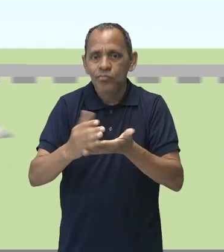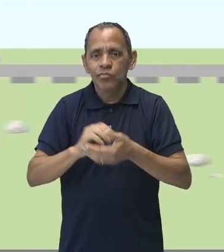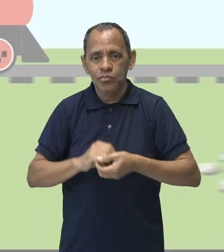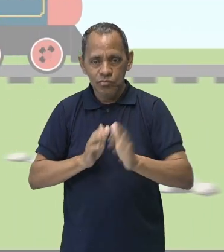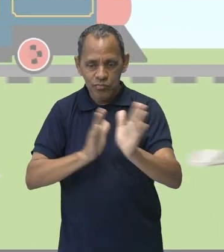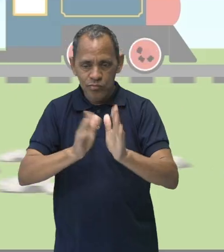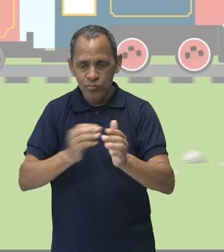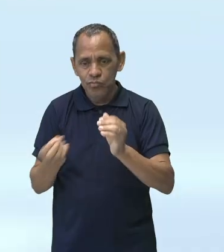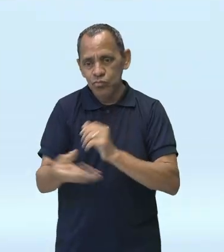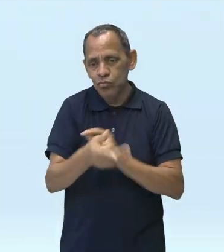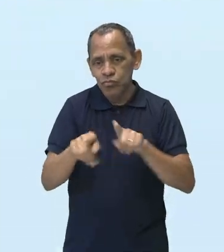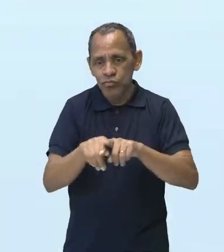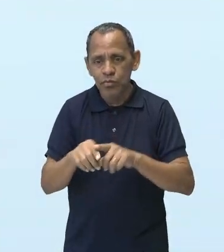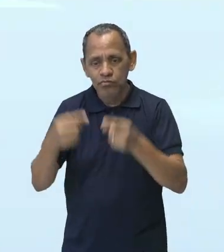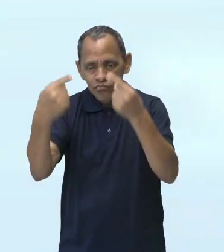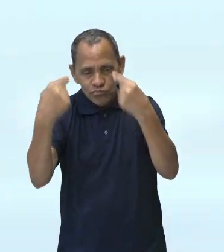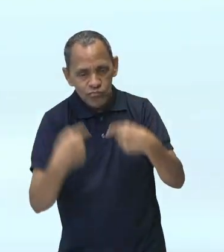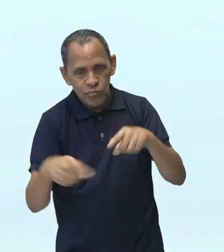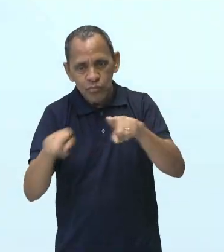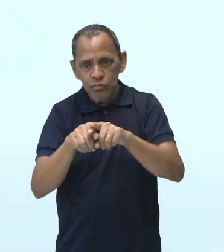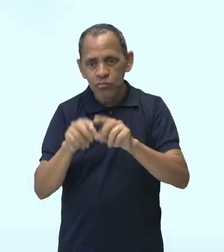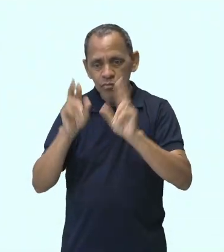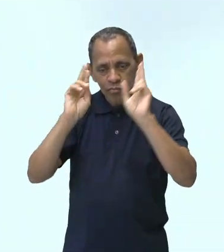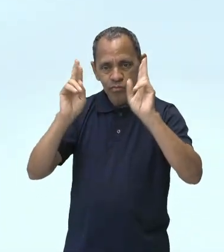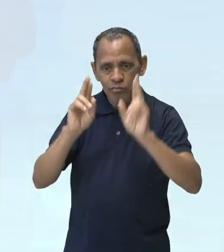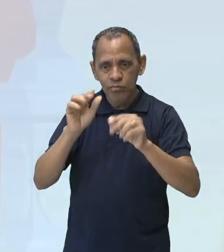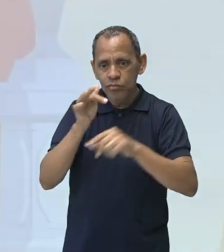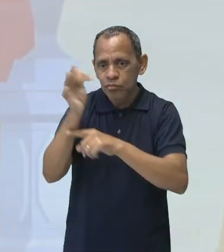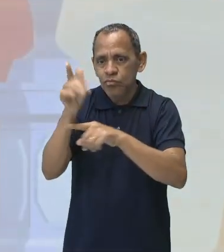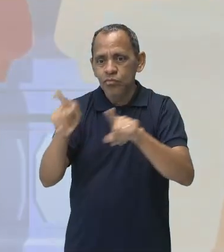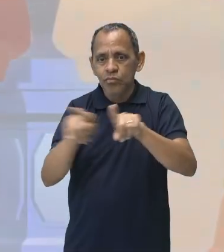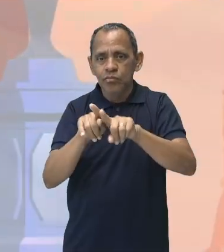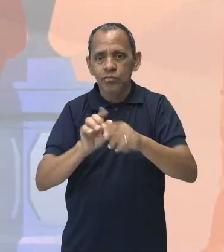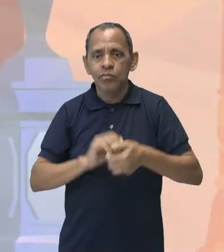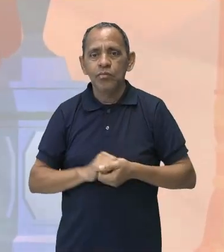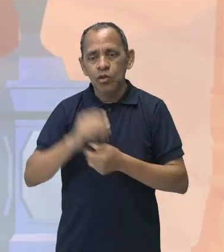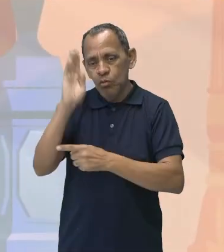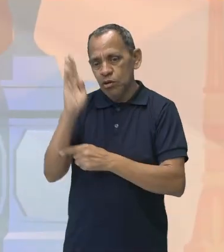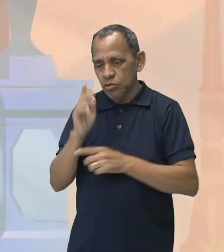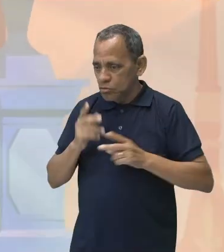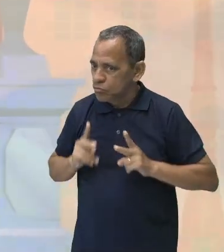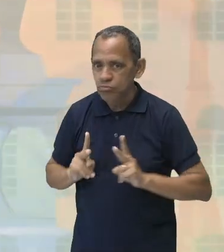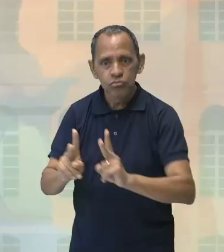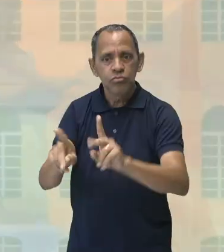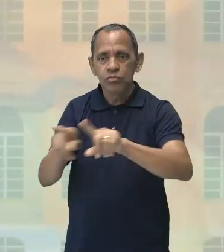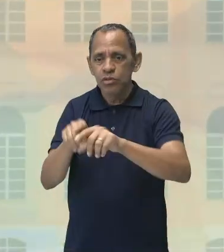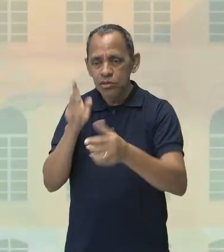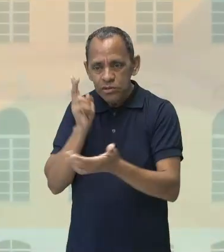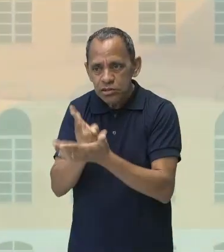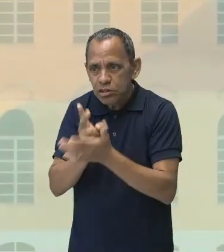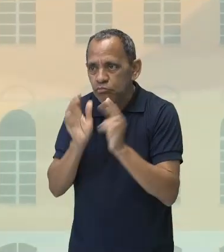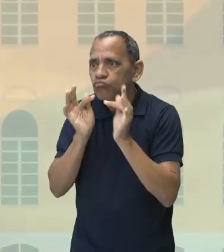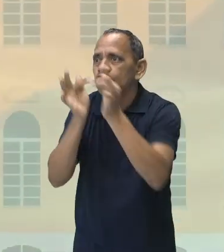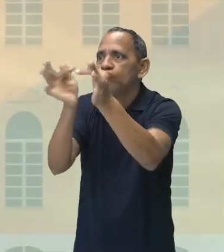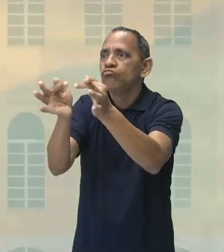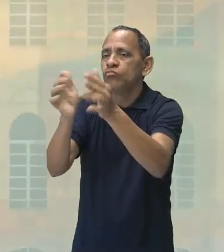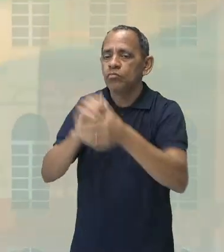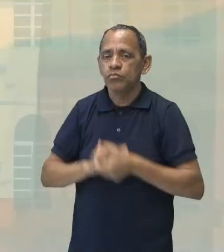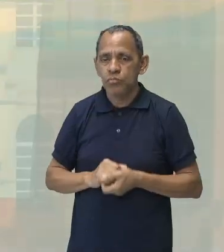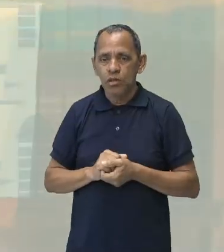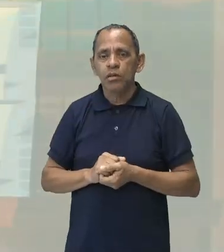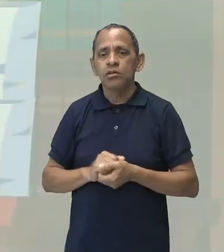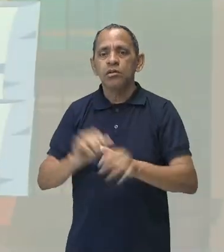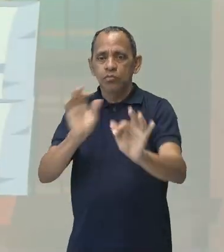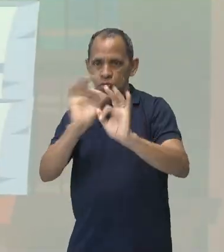nova era no Brasil, trazendo desafios e esperanças para o futuro. E assim, o Brasil seguiu em frente, sempre com um olhar para o